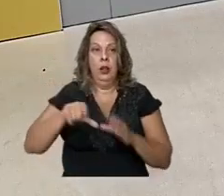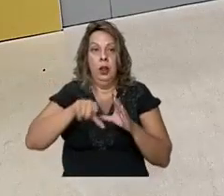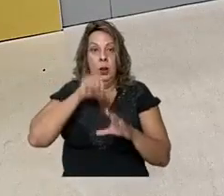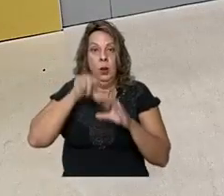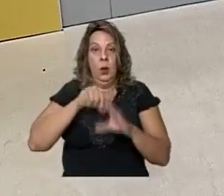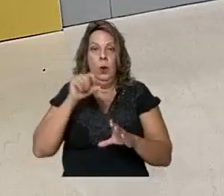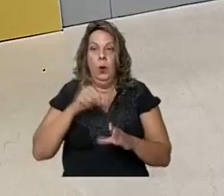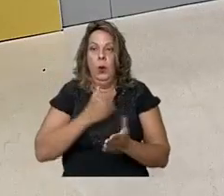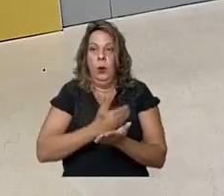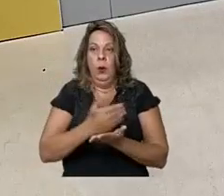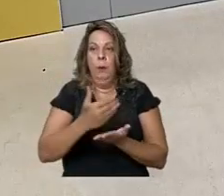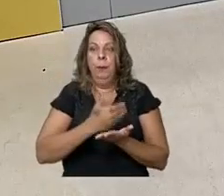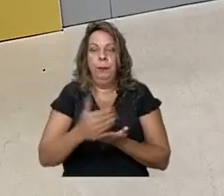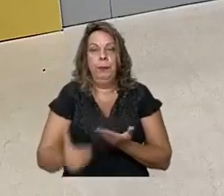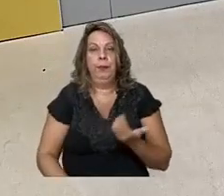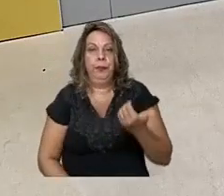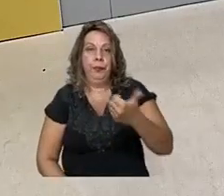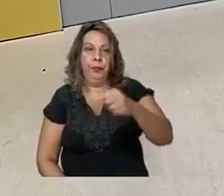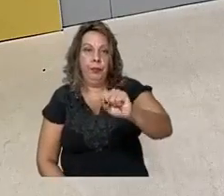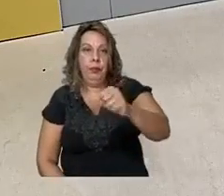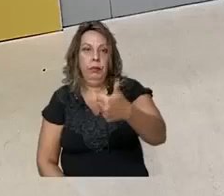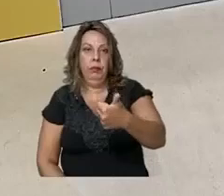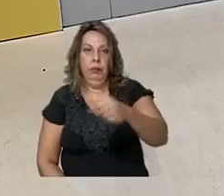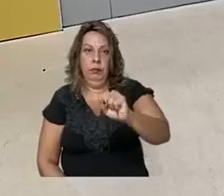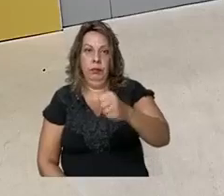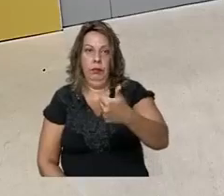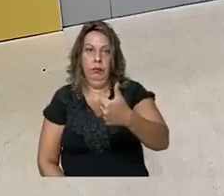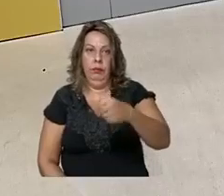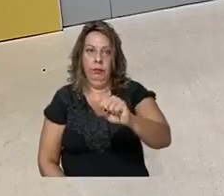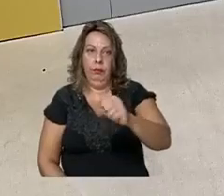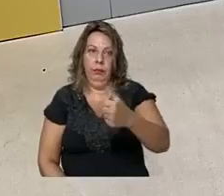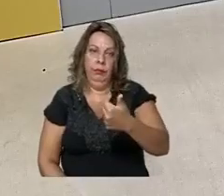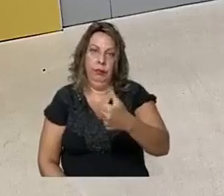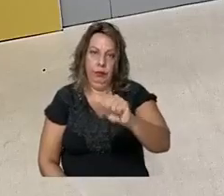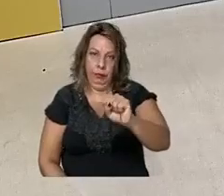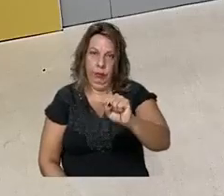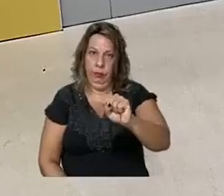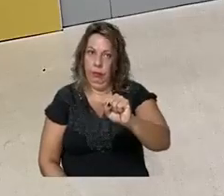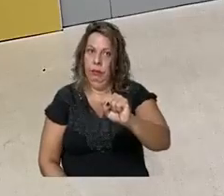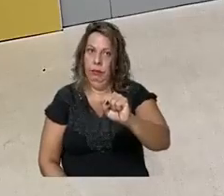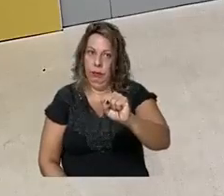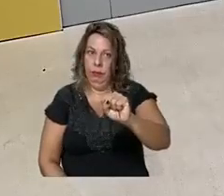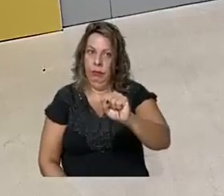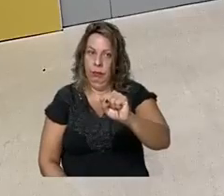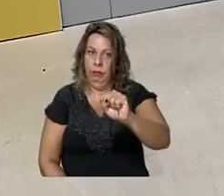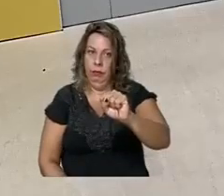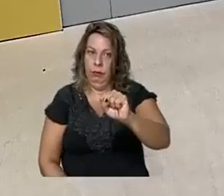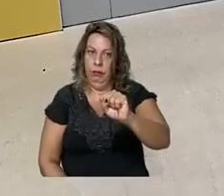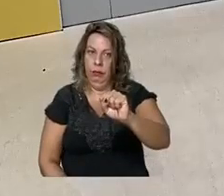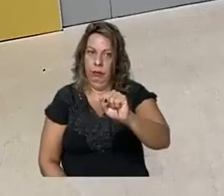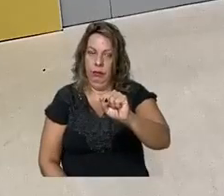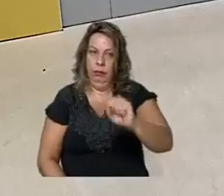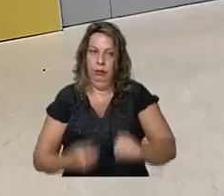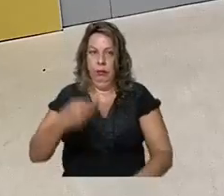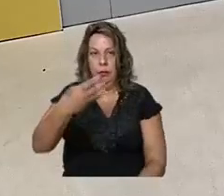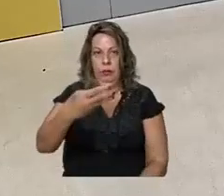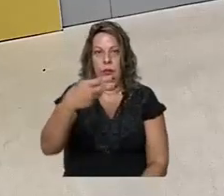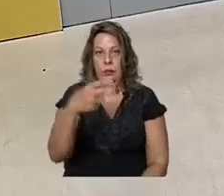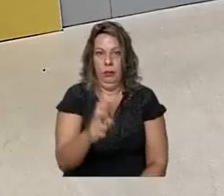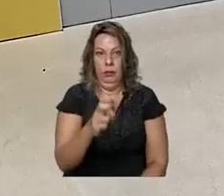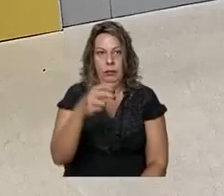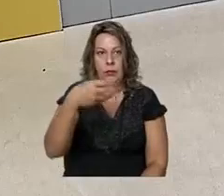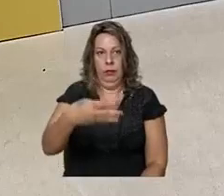também. Começou! 18, 18, vai marcando. 18 subiu e saiu. Sobe bolinha, vem bolinha número 45